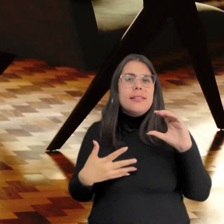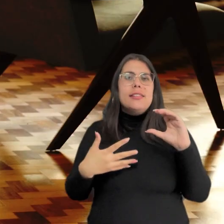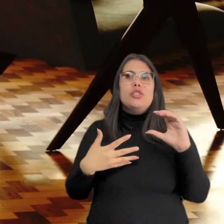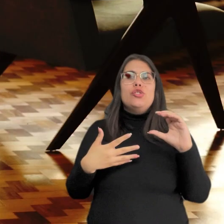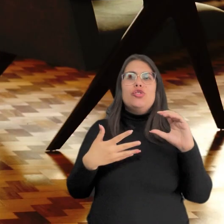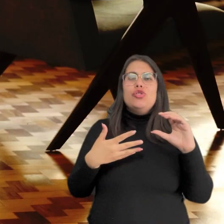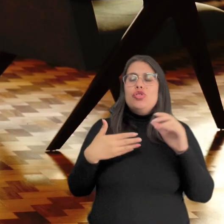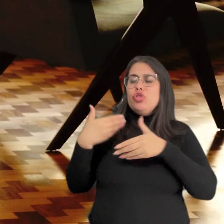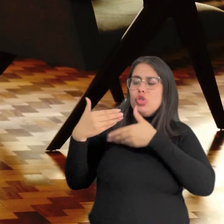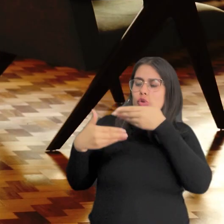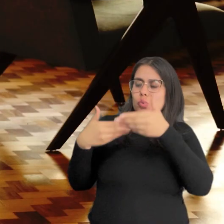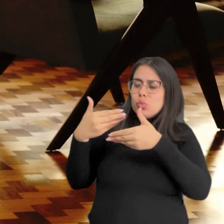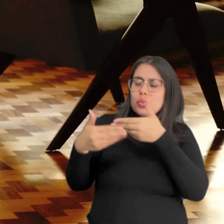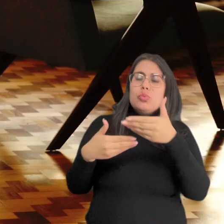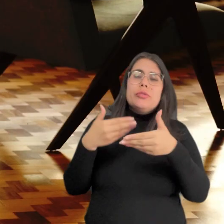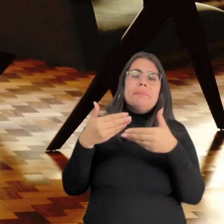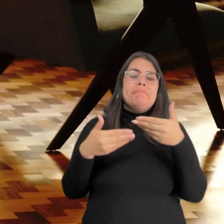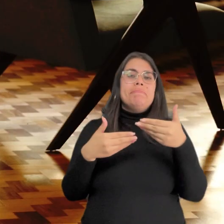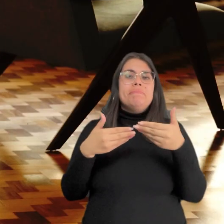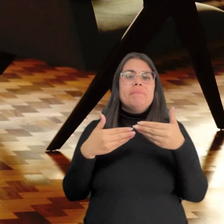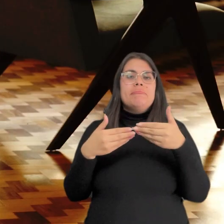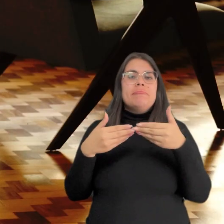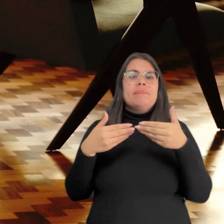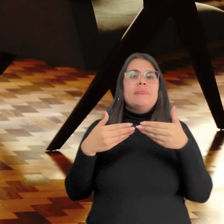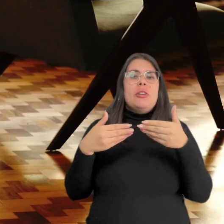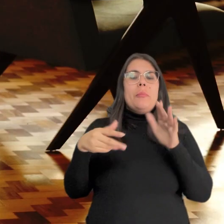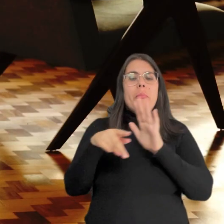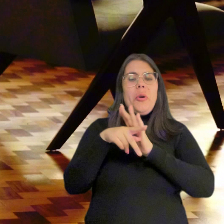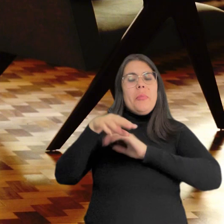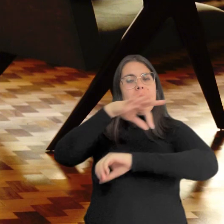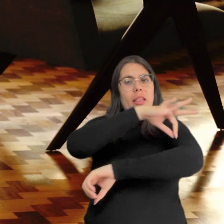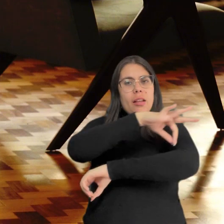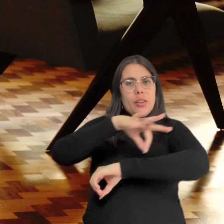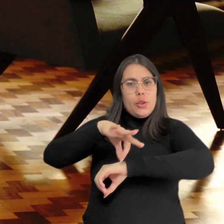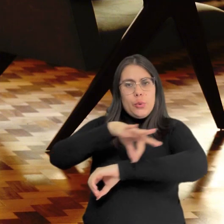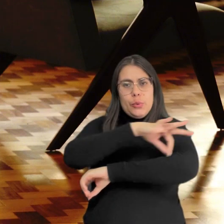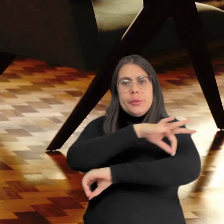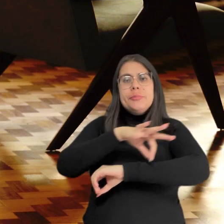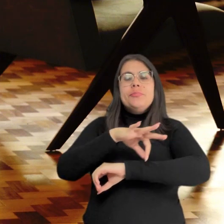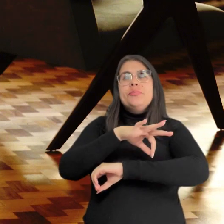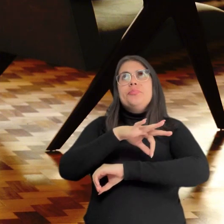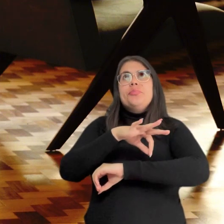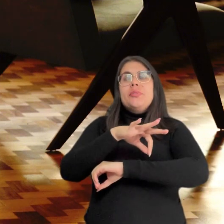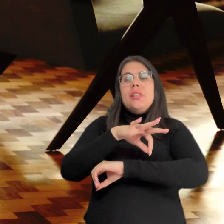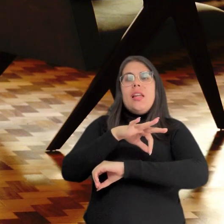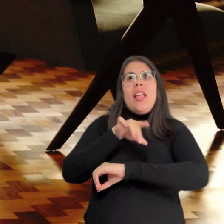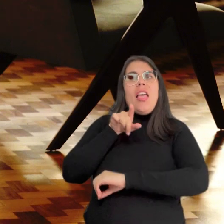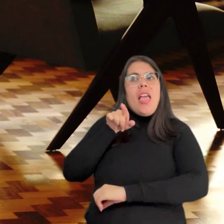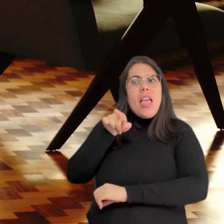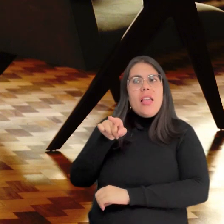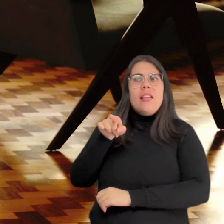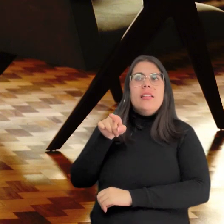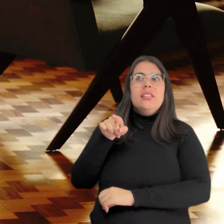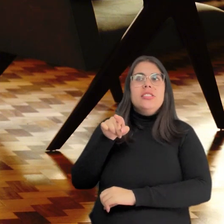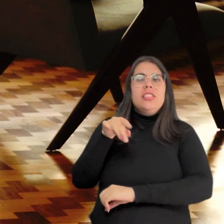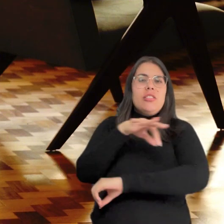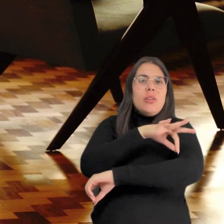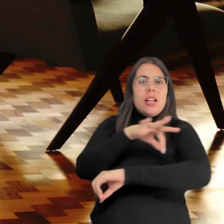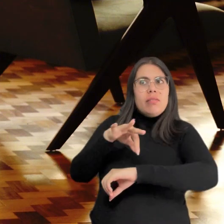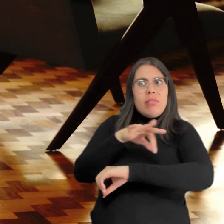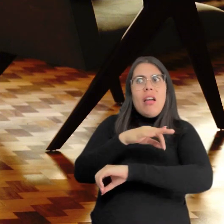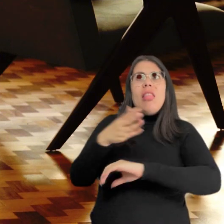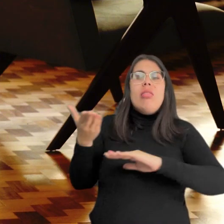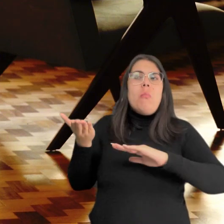arquitetura. Ele era, quer dizer, como um arquiteto moderno, ele buscava